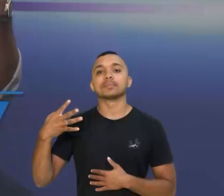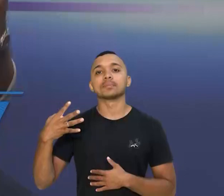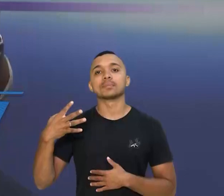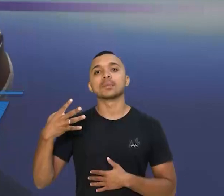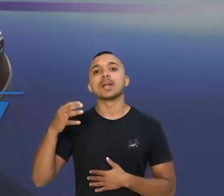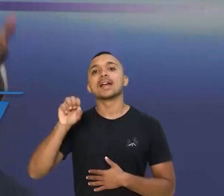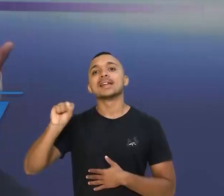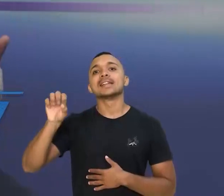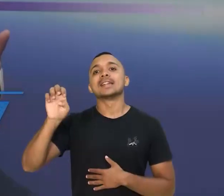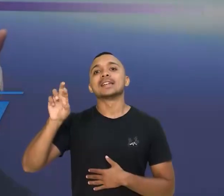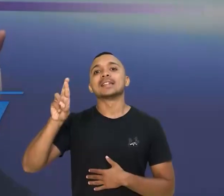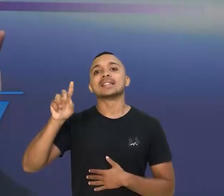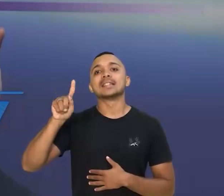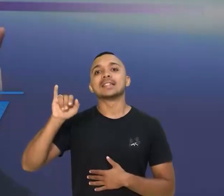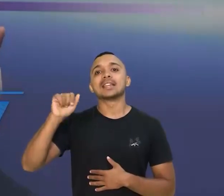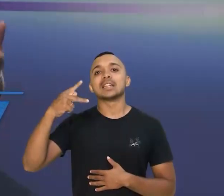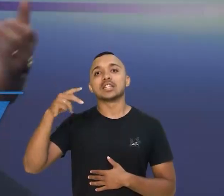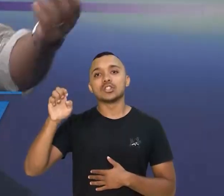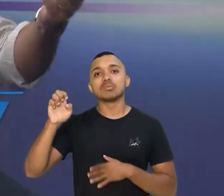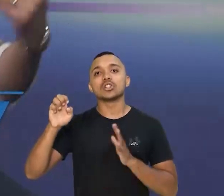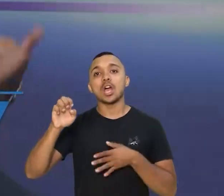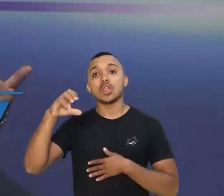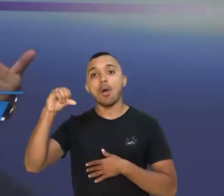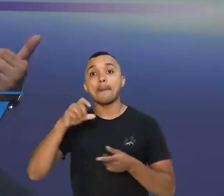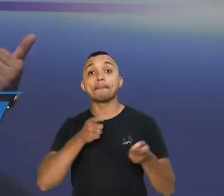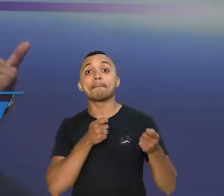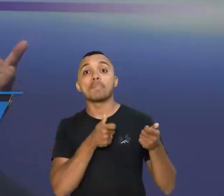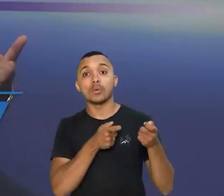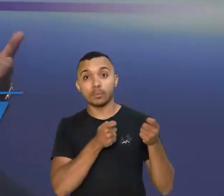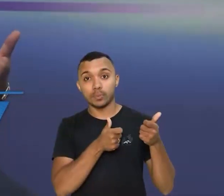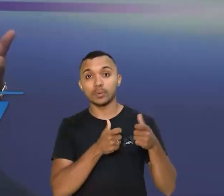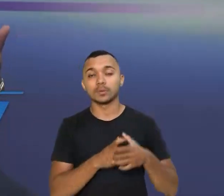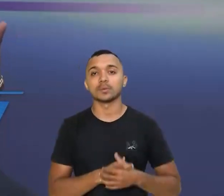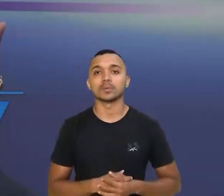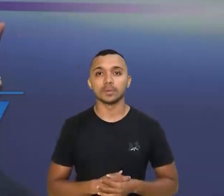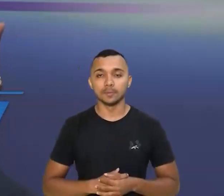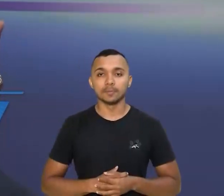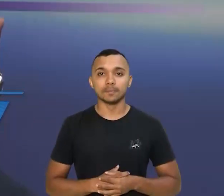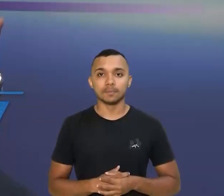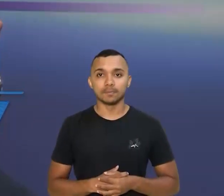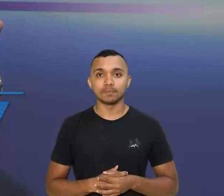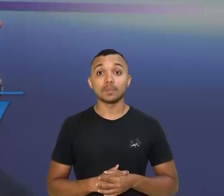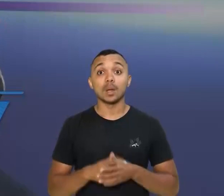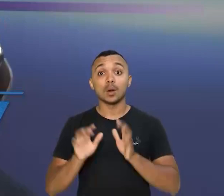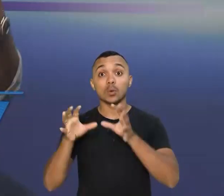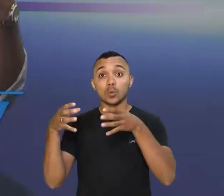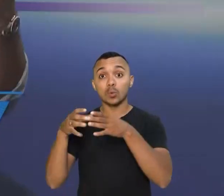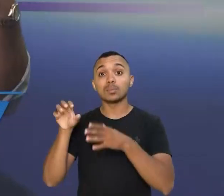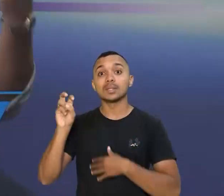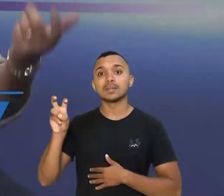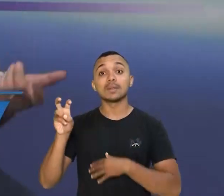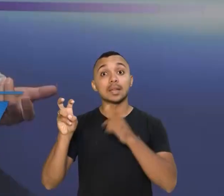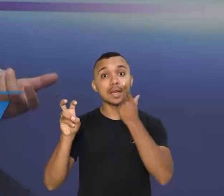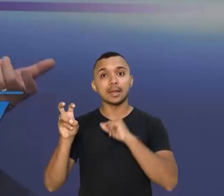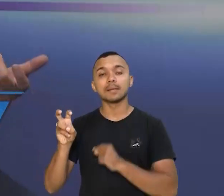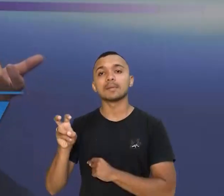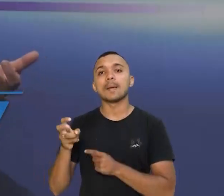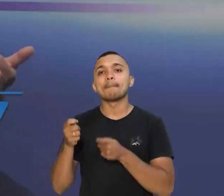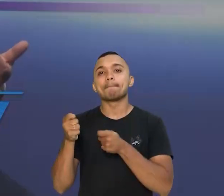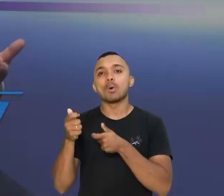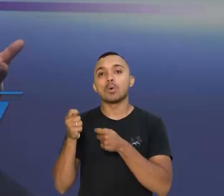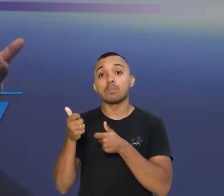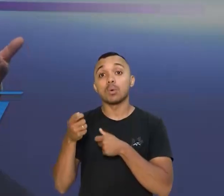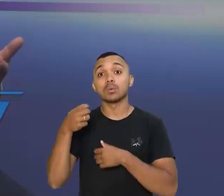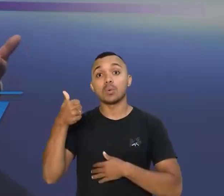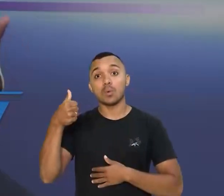liderança com apenas 9 pontos, 6 a menos do que o Ferroviário. E no grupo 5, Ceilândia com 11 pontos.